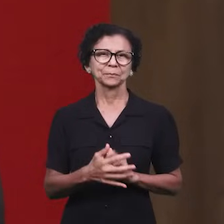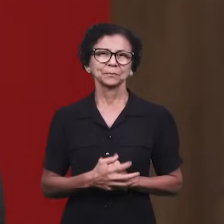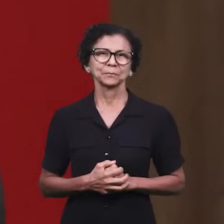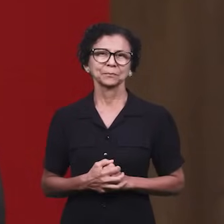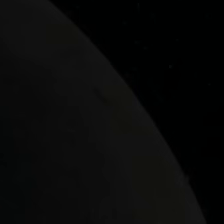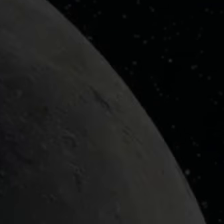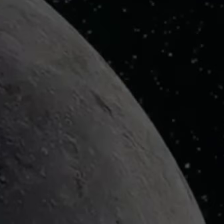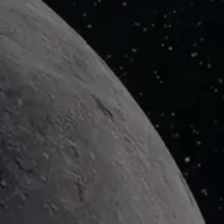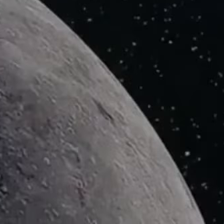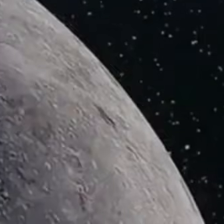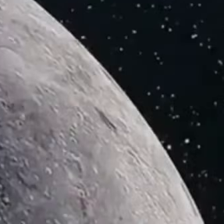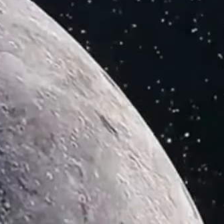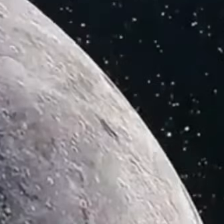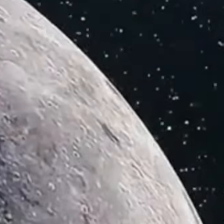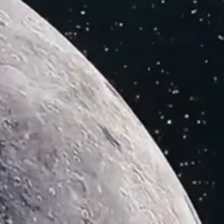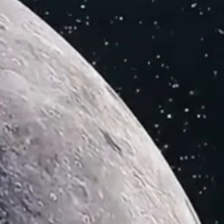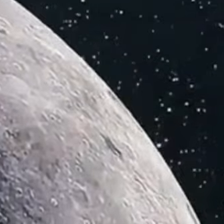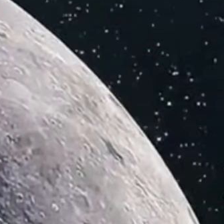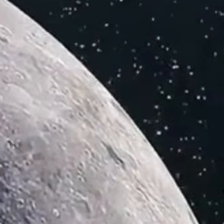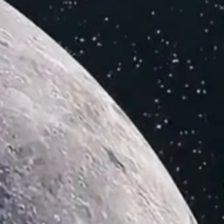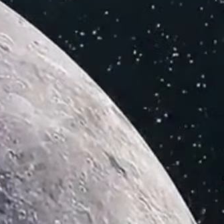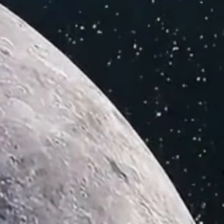Fé.